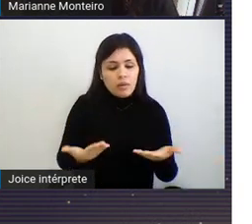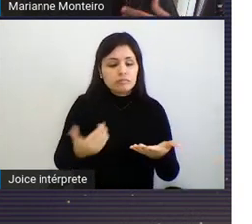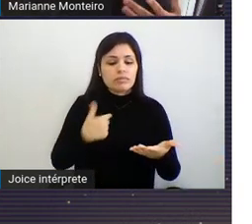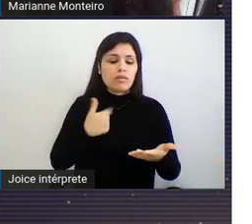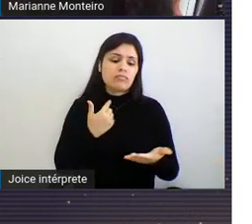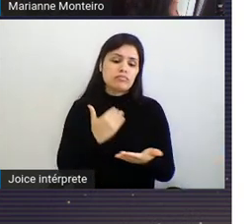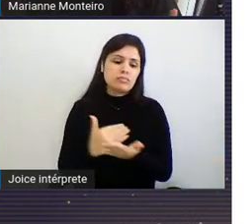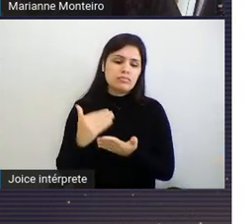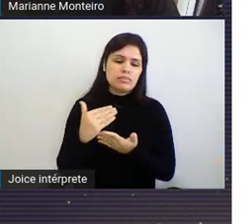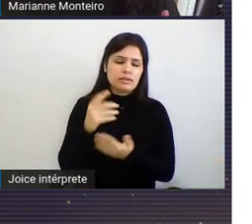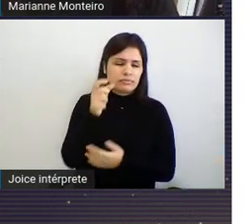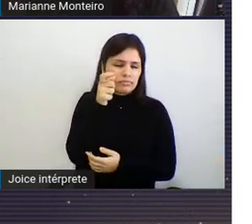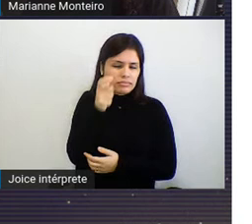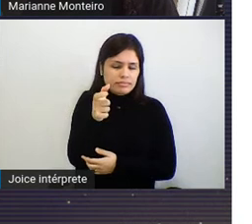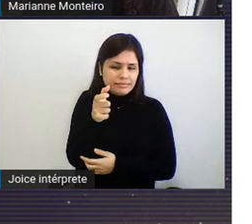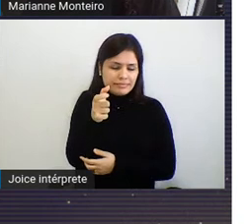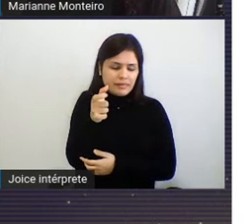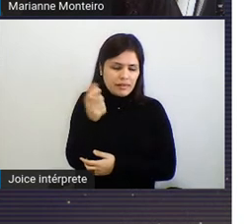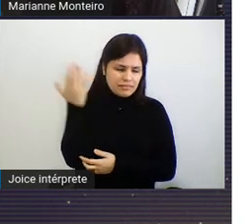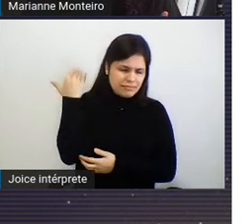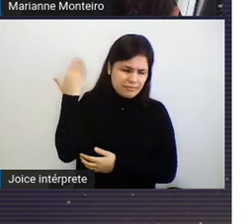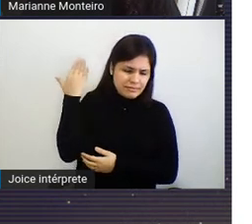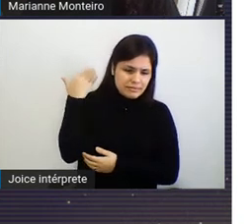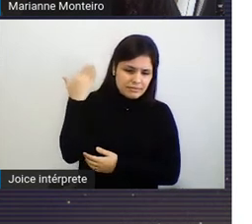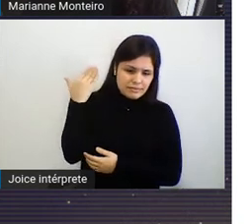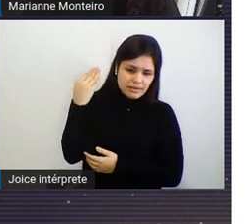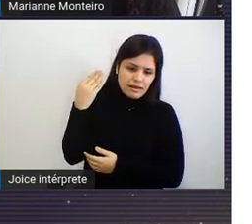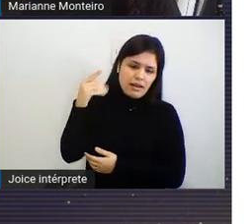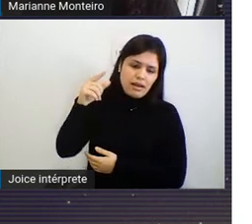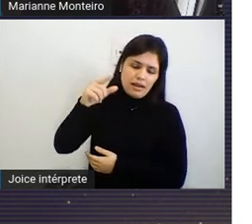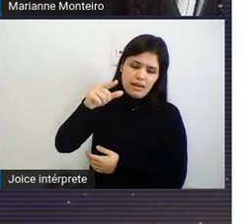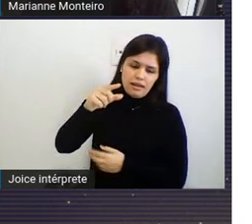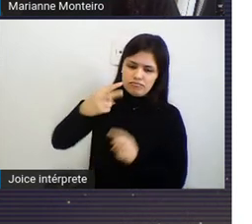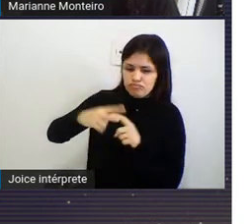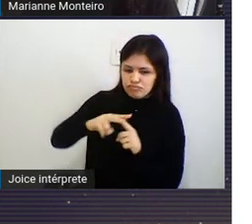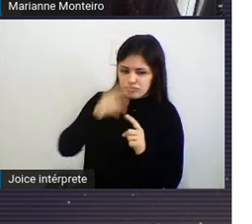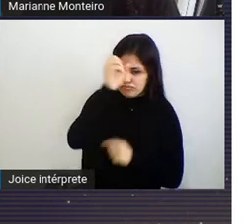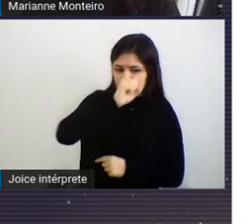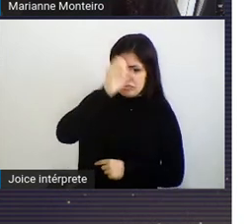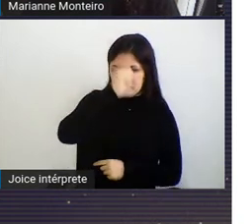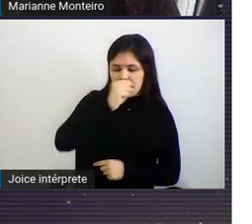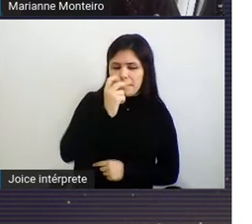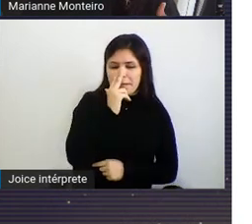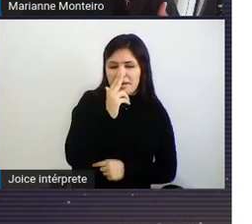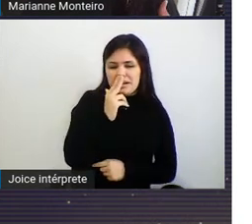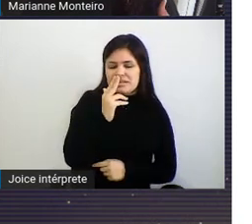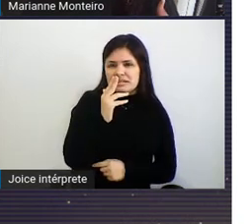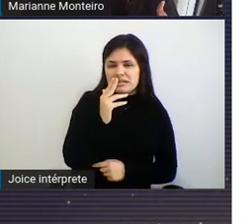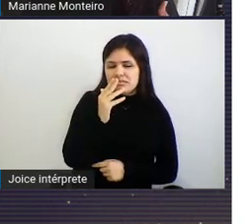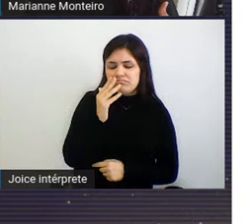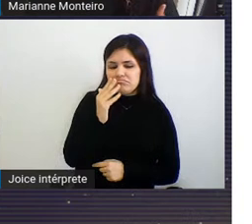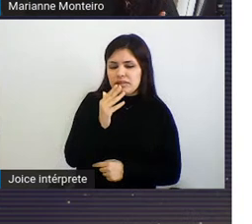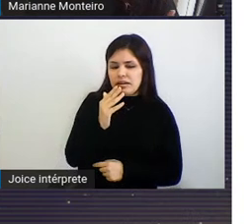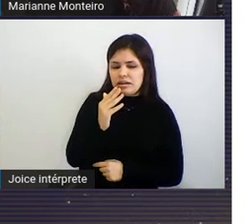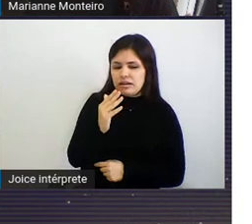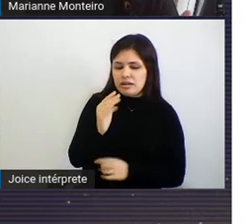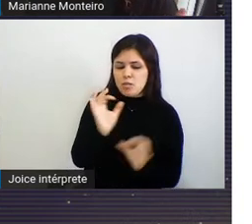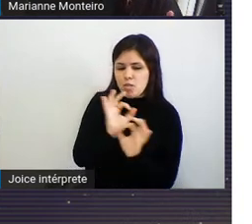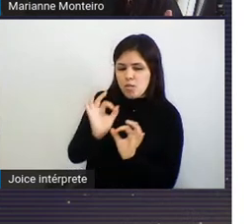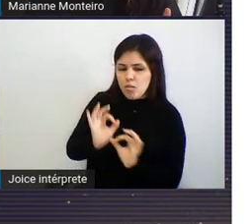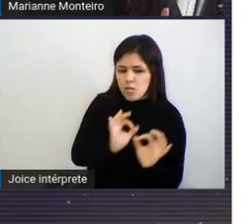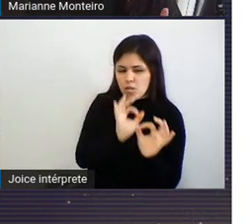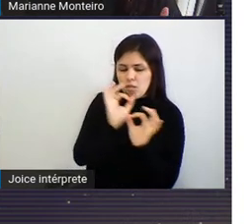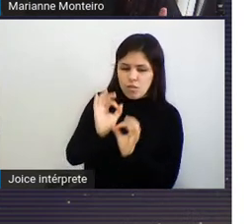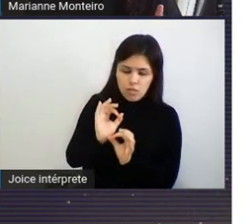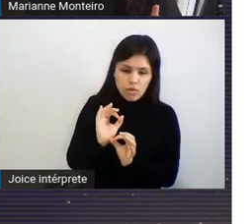não era tão quente quanto é hoje em dia, e ainda mais no Brasil. Então, acho que, por exemplo, no curso de ciência da computação, na época que eu